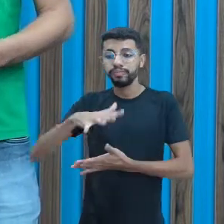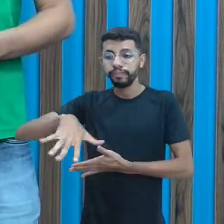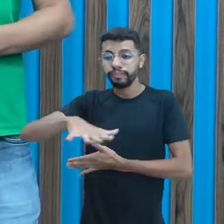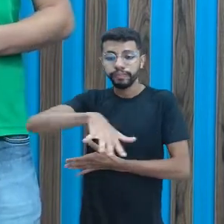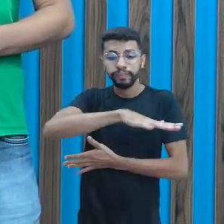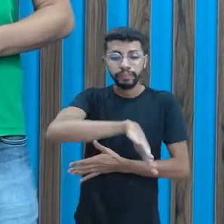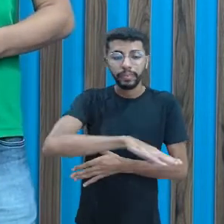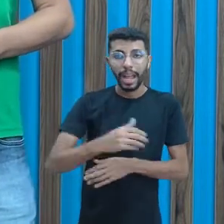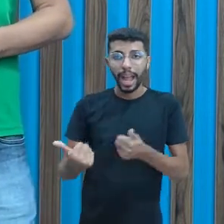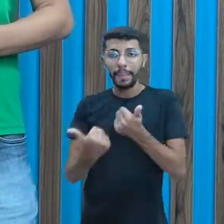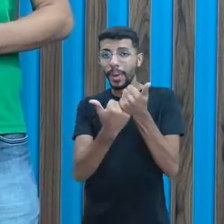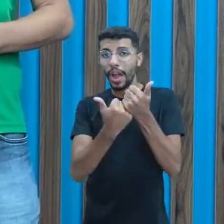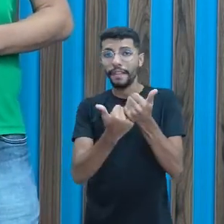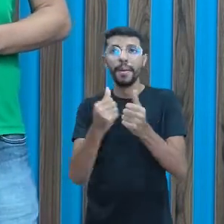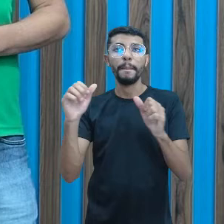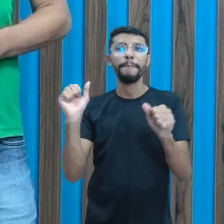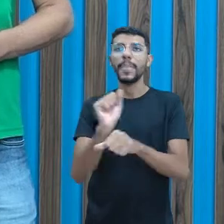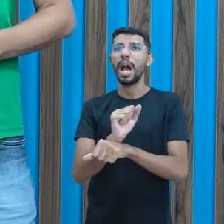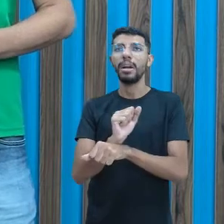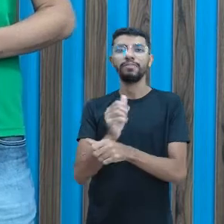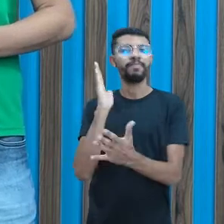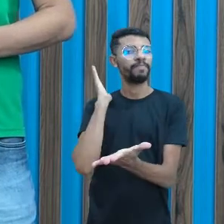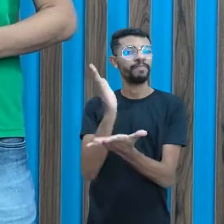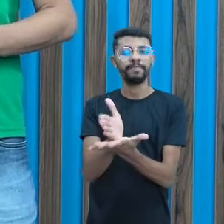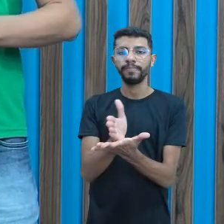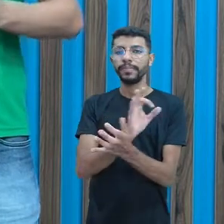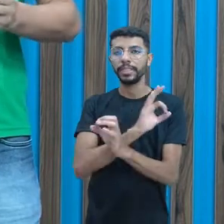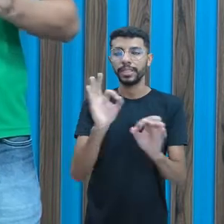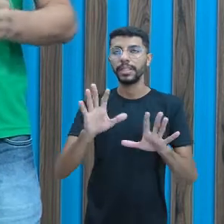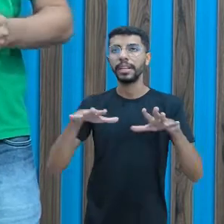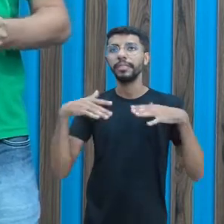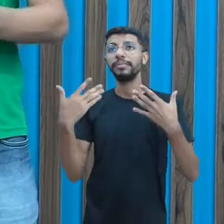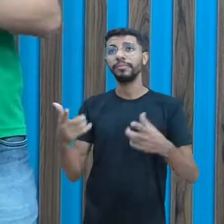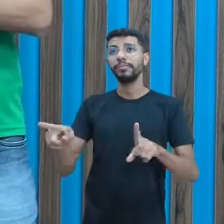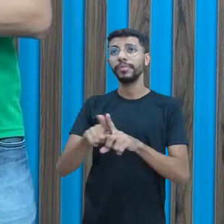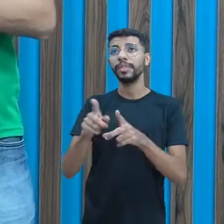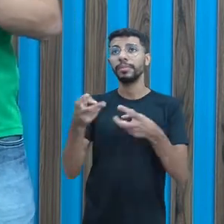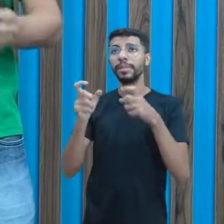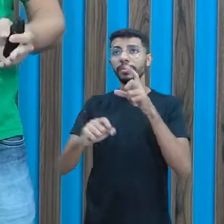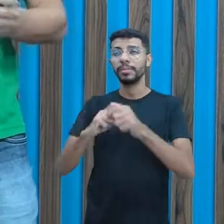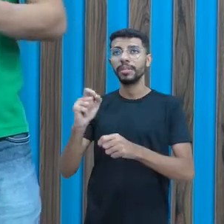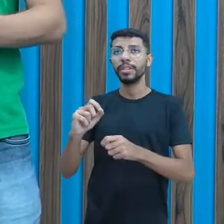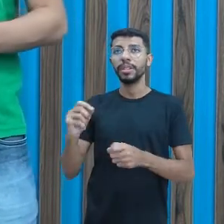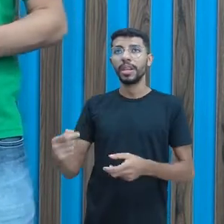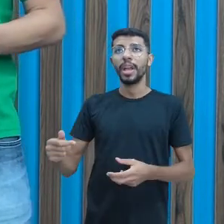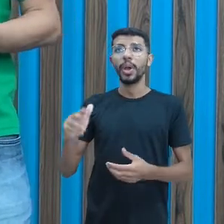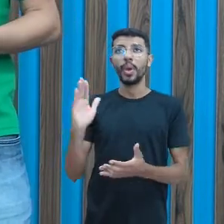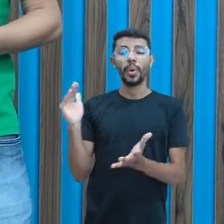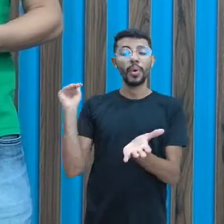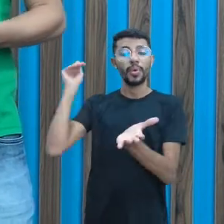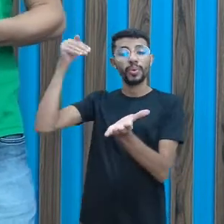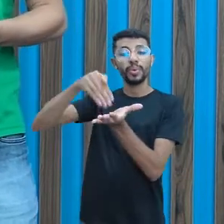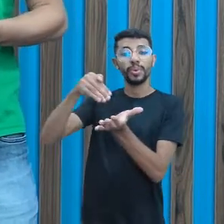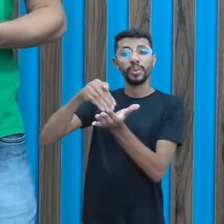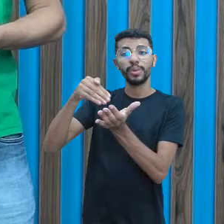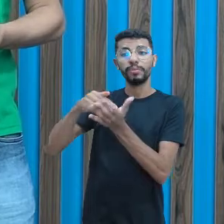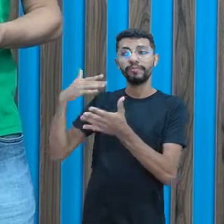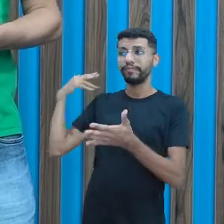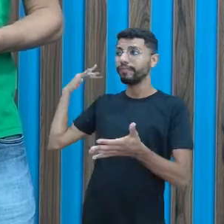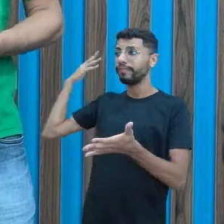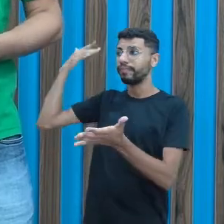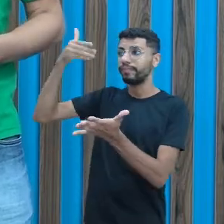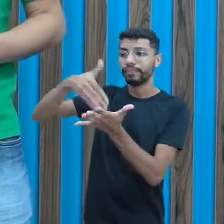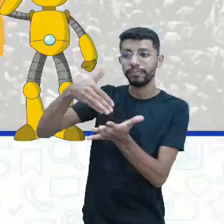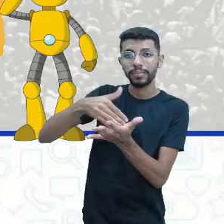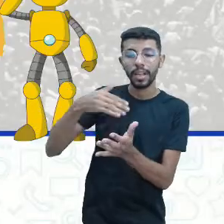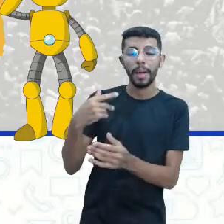bom? E nós vimos aí a postura, né, a postura dos presidentes, dos últimos presidentes, né, a gente falou do Geisel, estamos